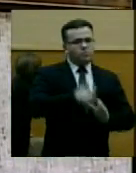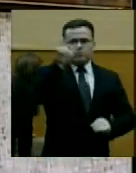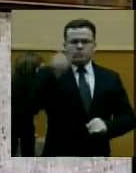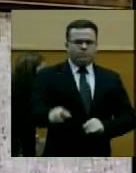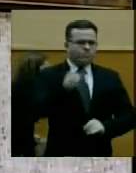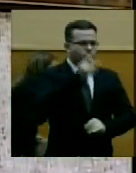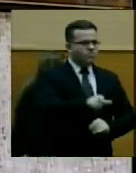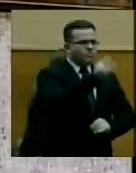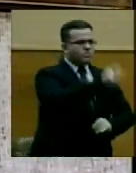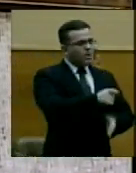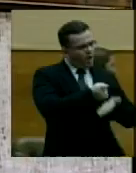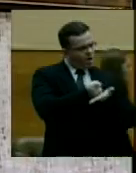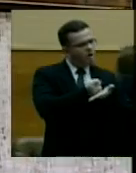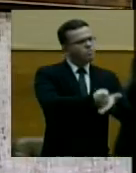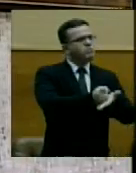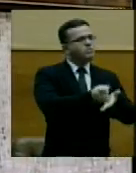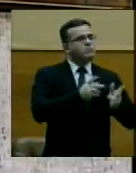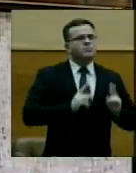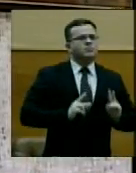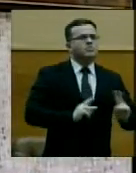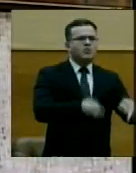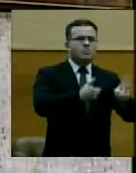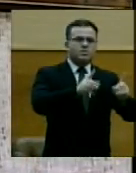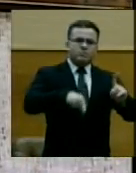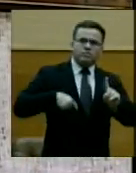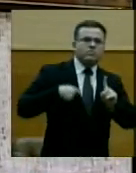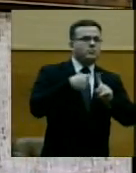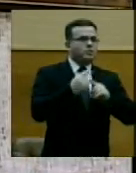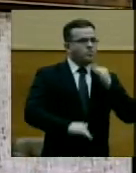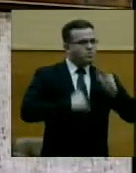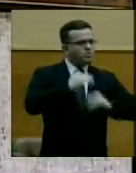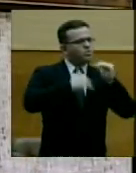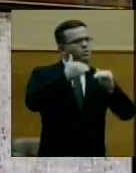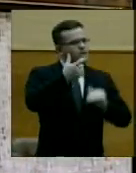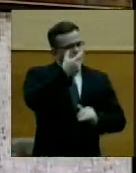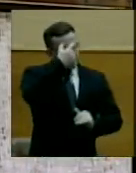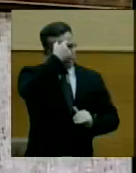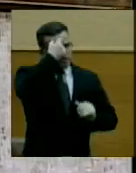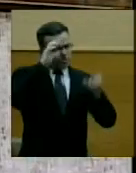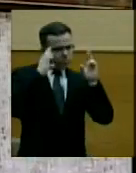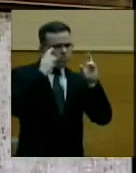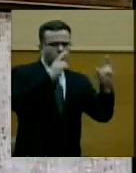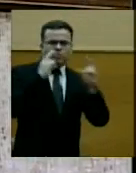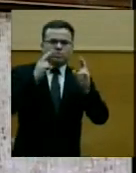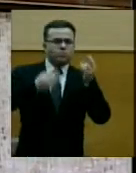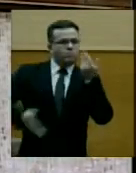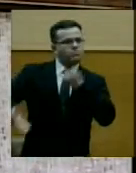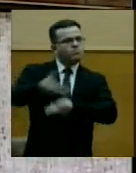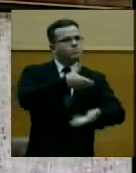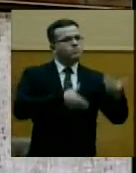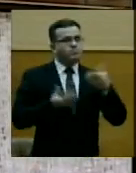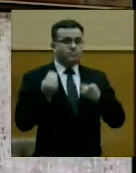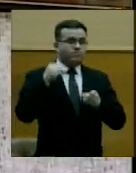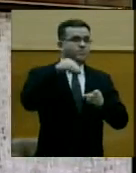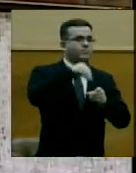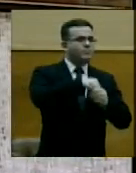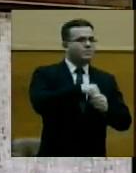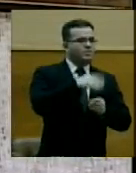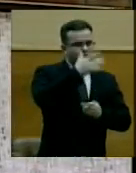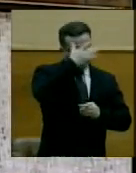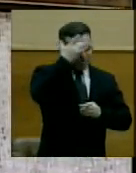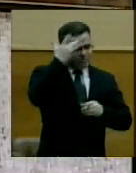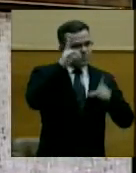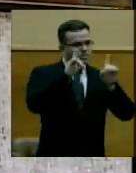que contribuíram e contribuem com o desenvolvimento de uma consciência de respeito e integração das